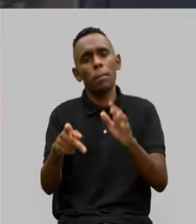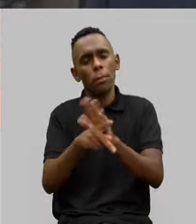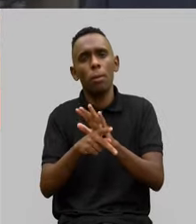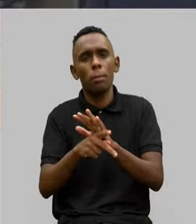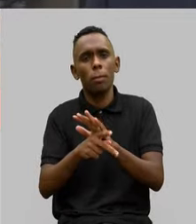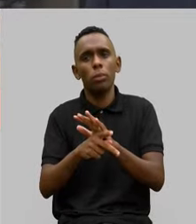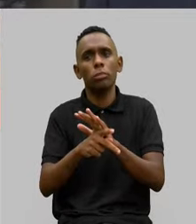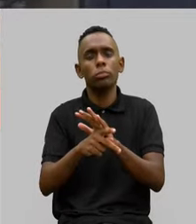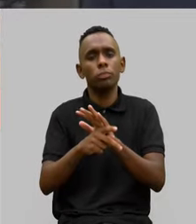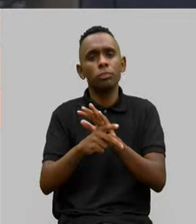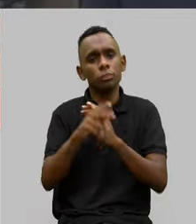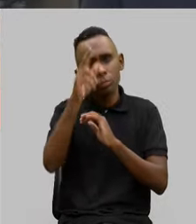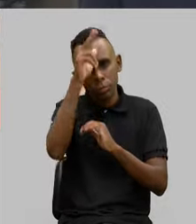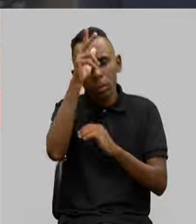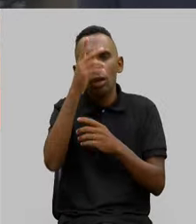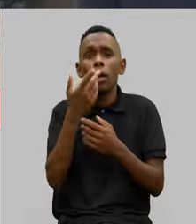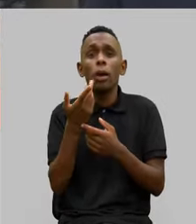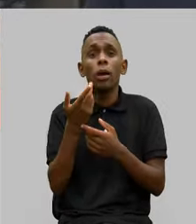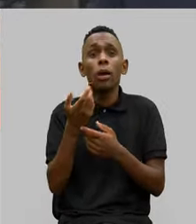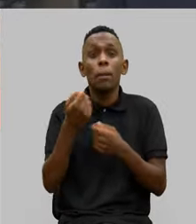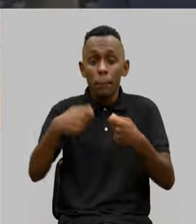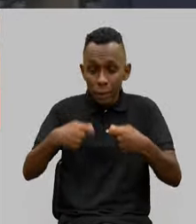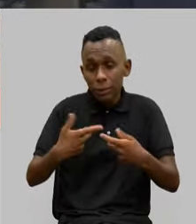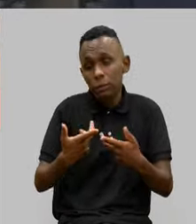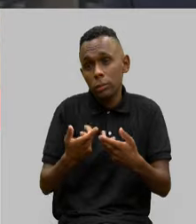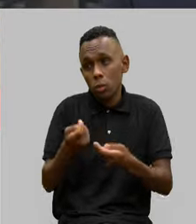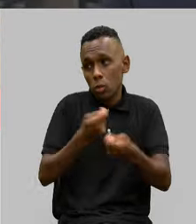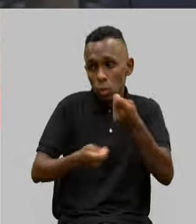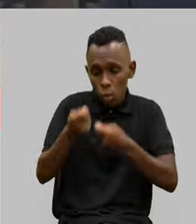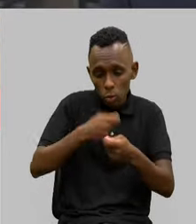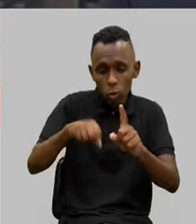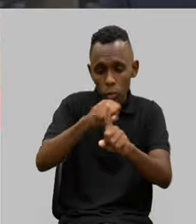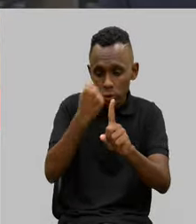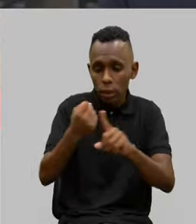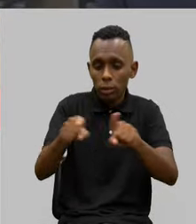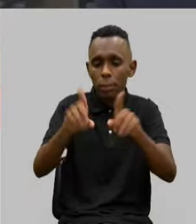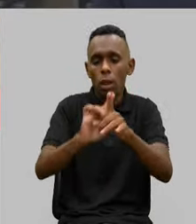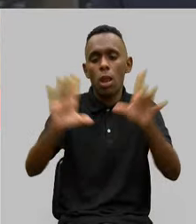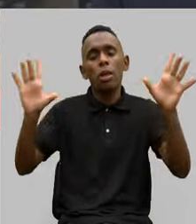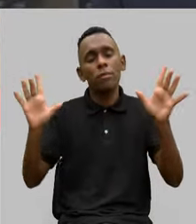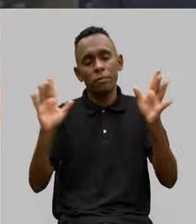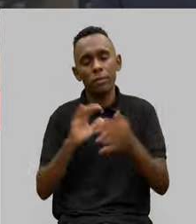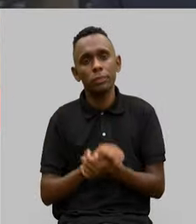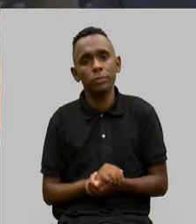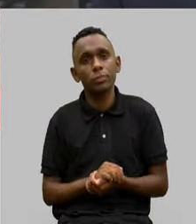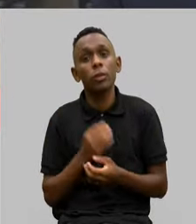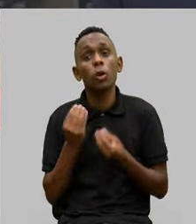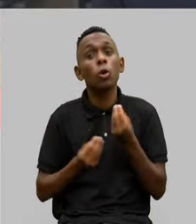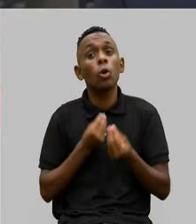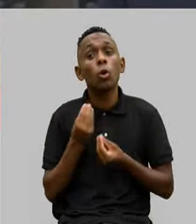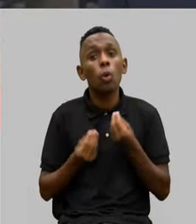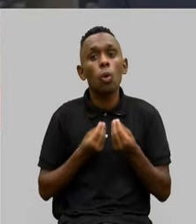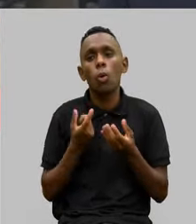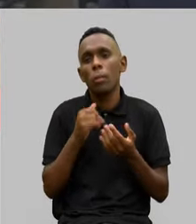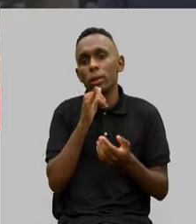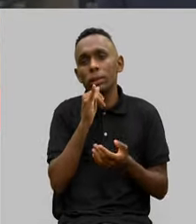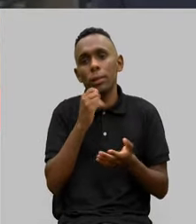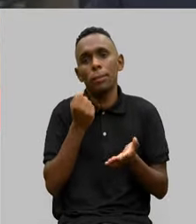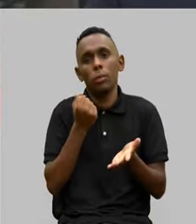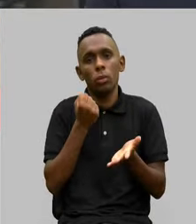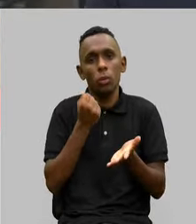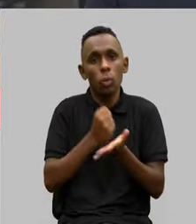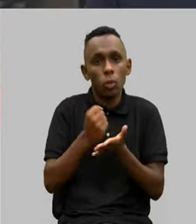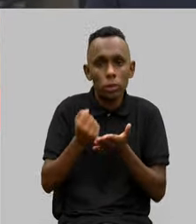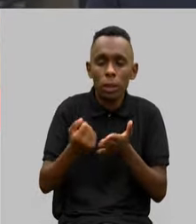nós precisamos garantir o controle social da legalização como é que a gente vai contratar o